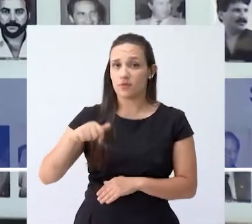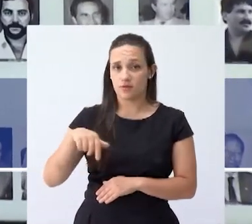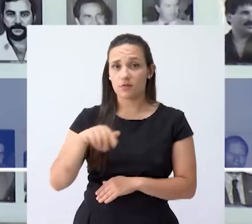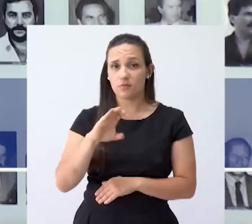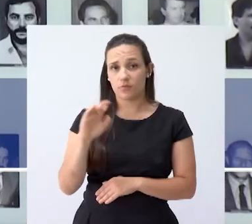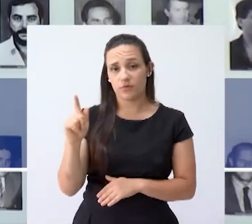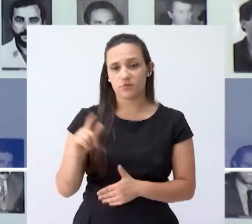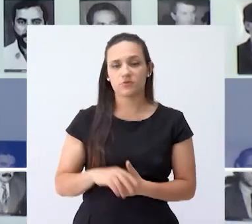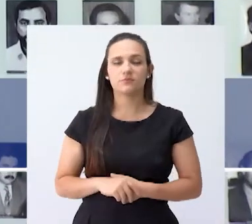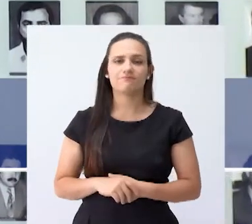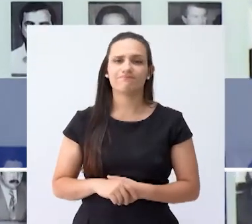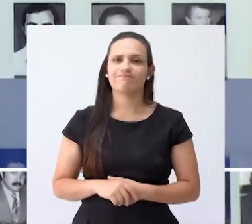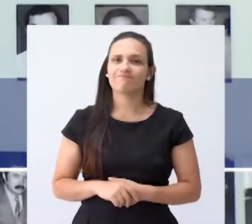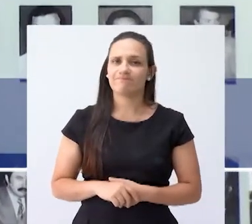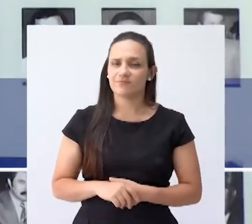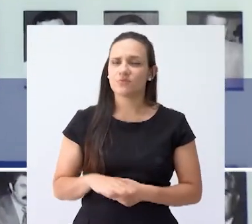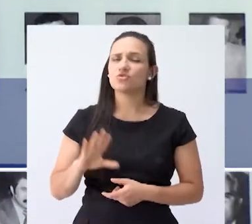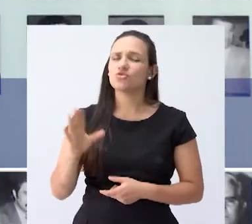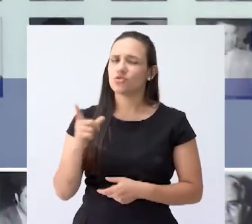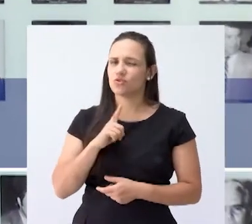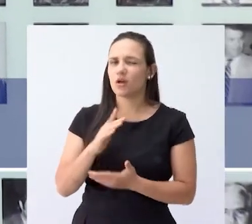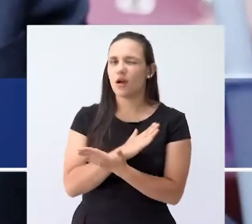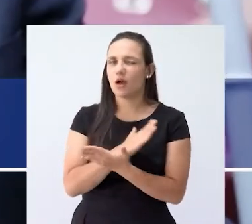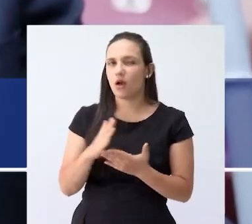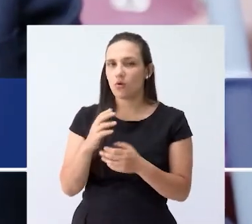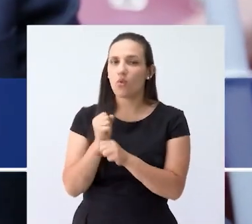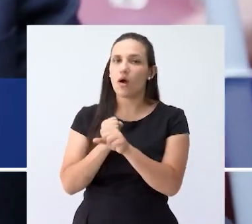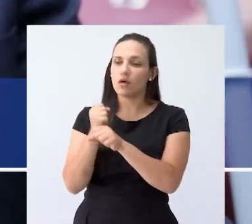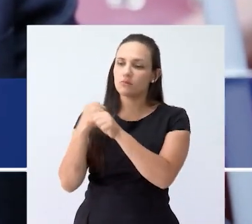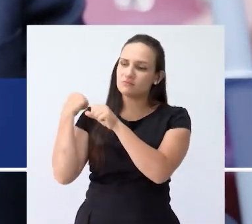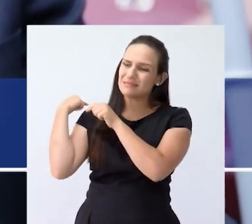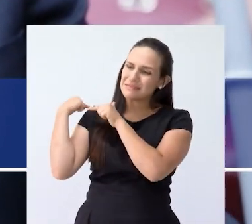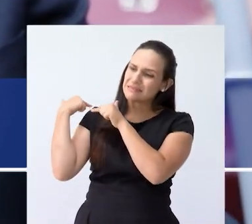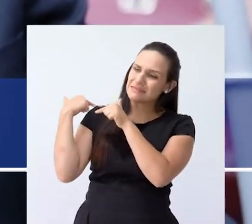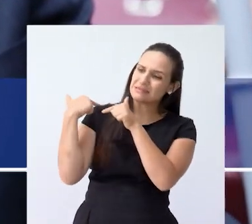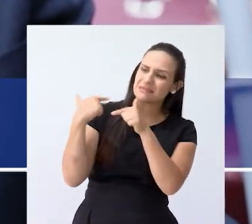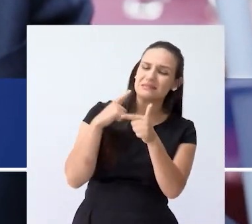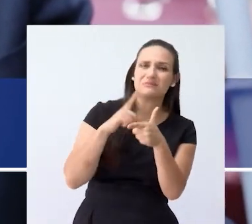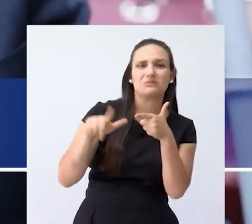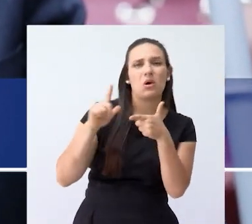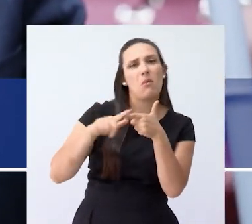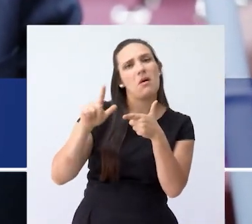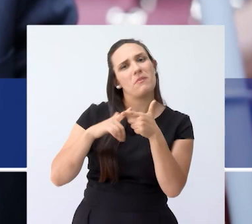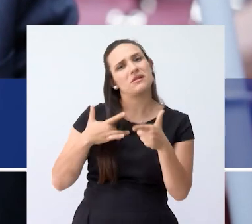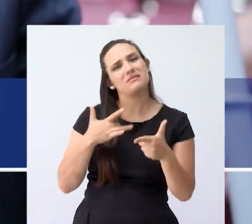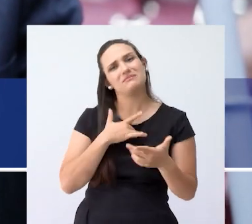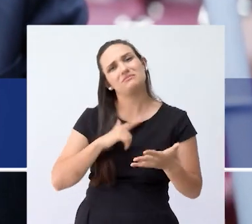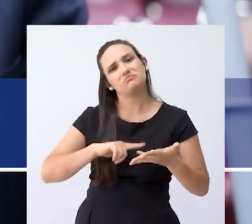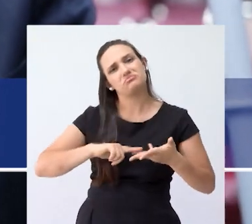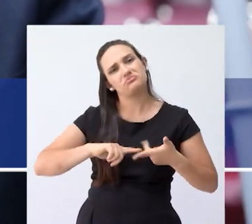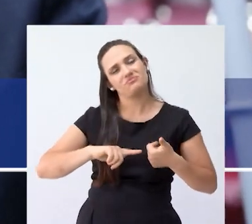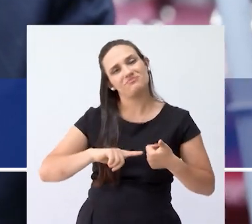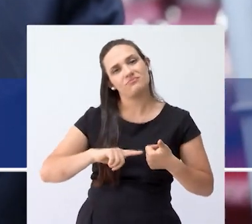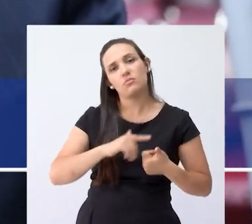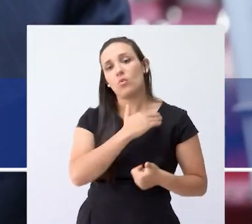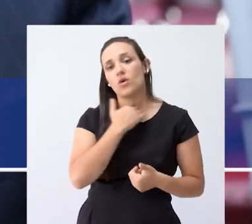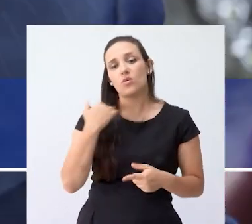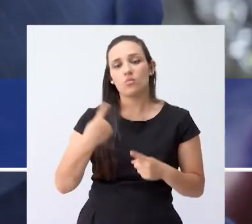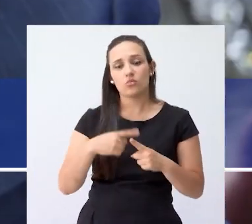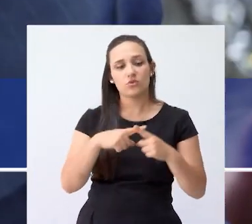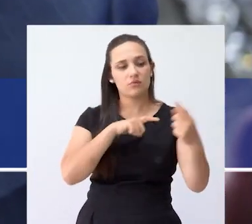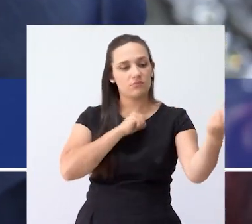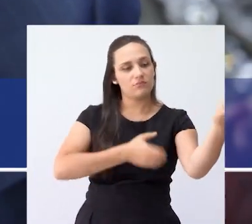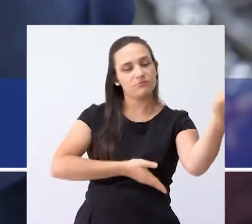dia 23 de novembro, em Campo Grande. Ele lutava há alguns anos contra diversos problemas de saúde